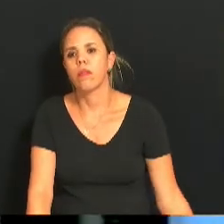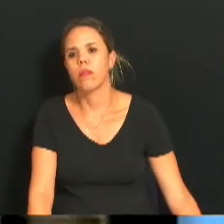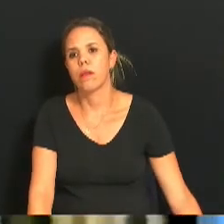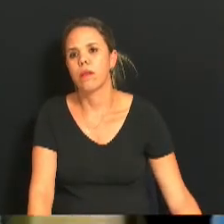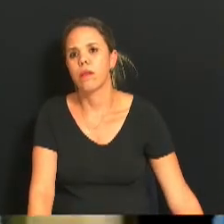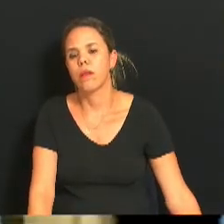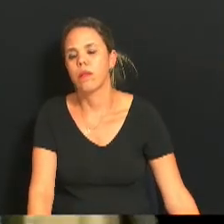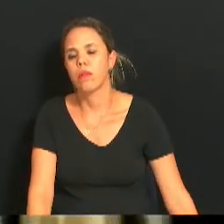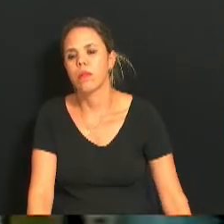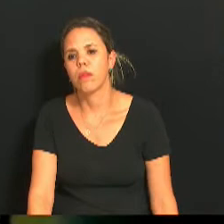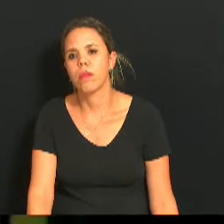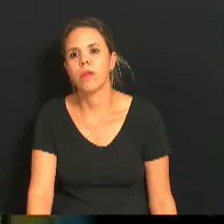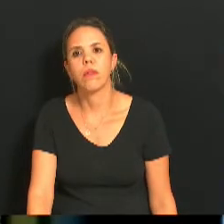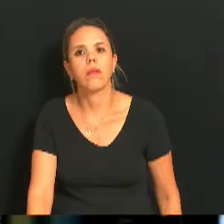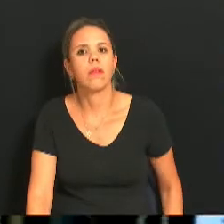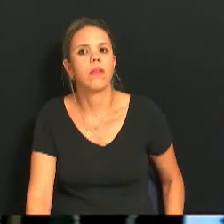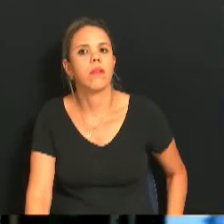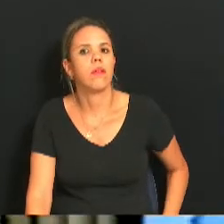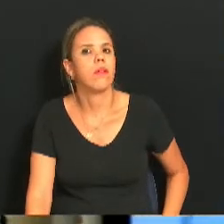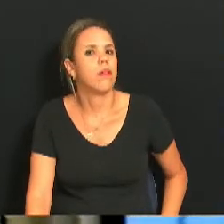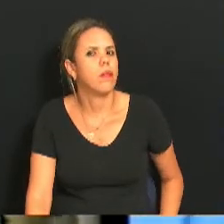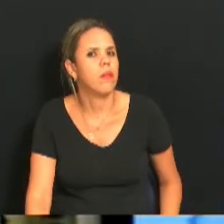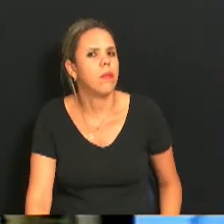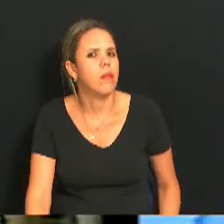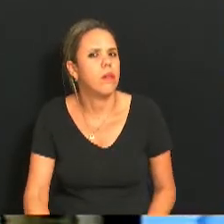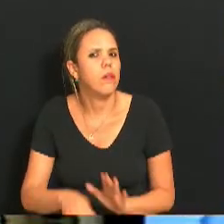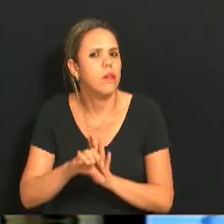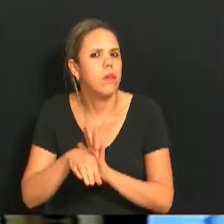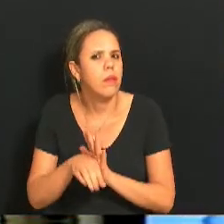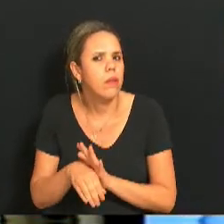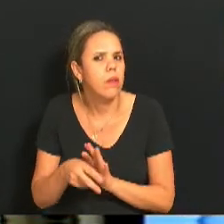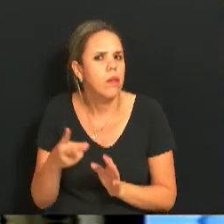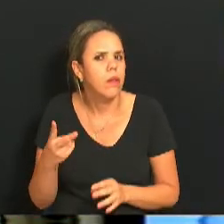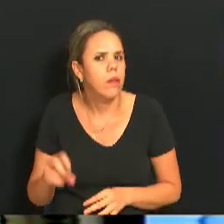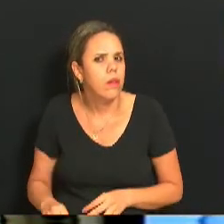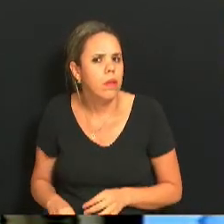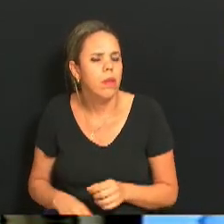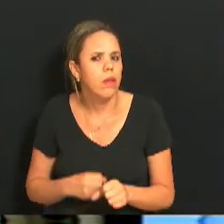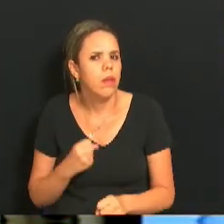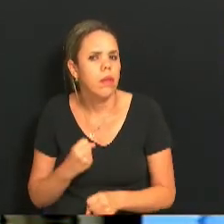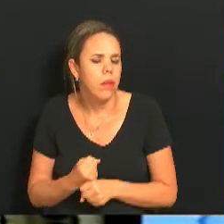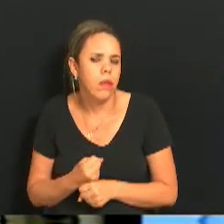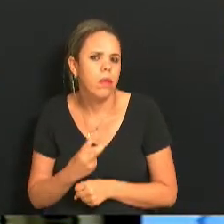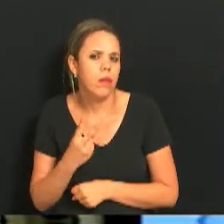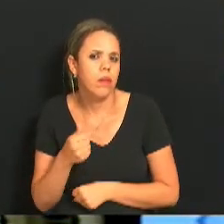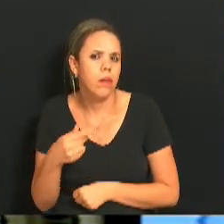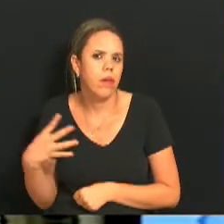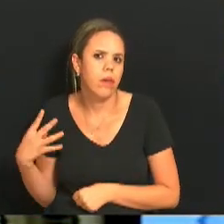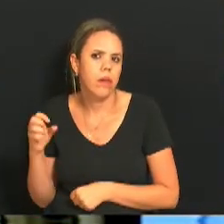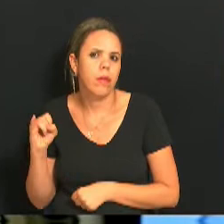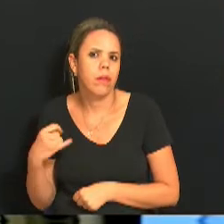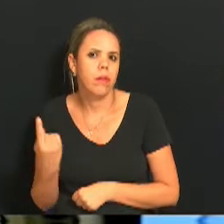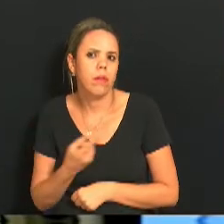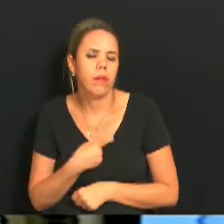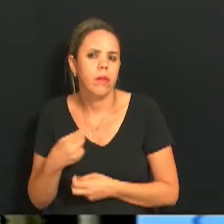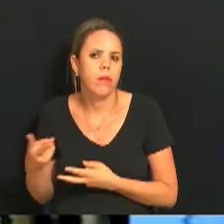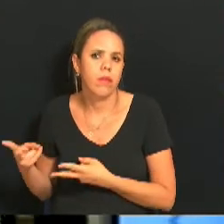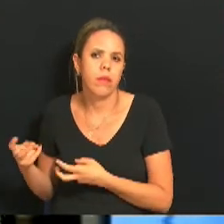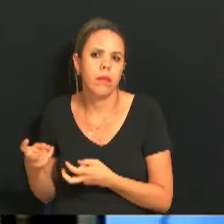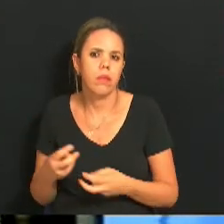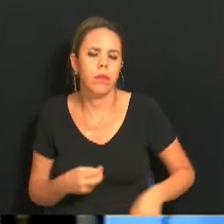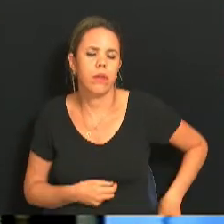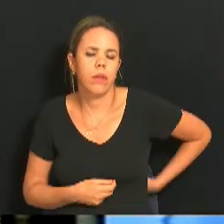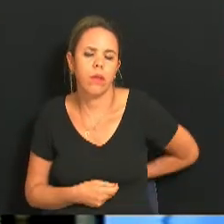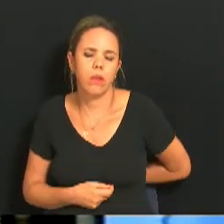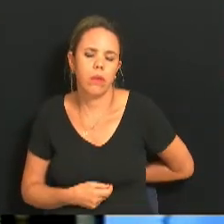operadora em relação a razão 129/2014 é Nossa observados